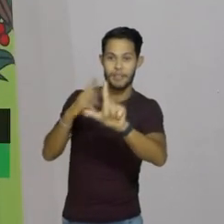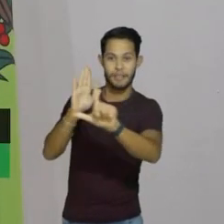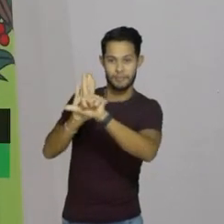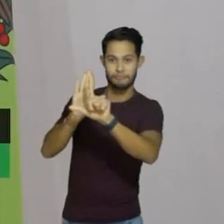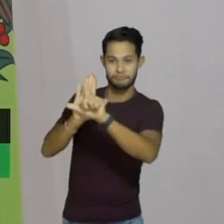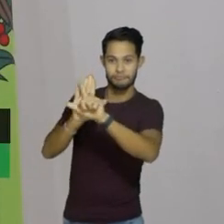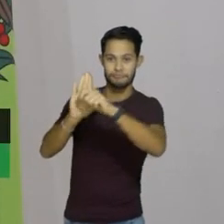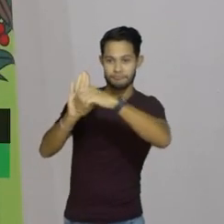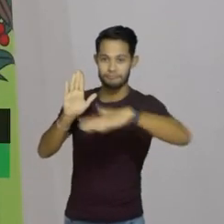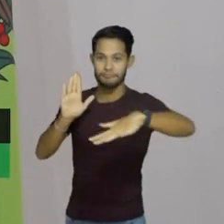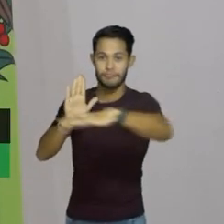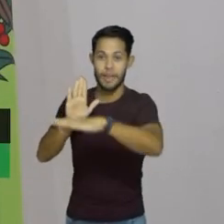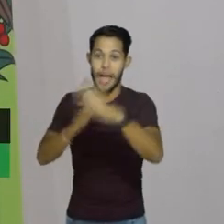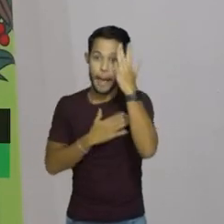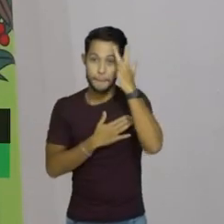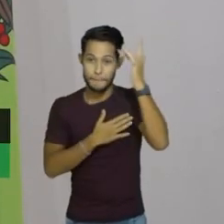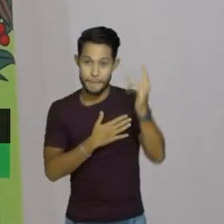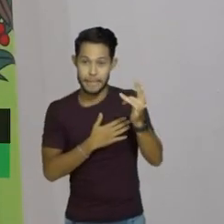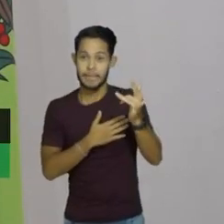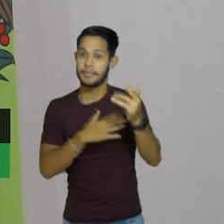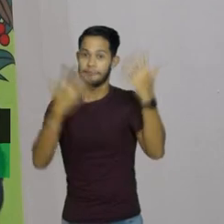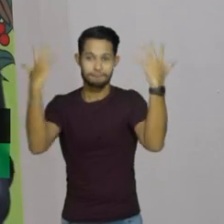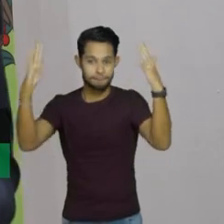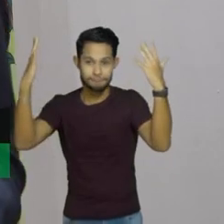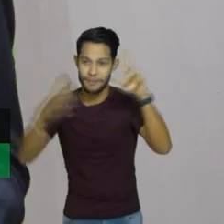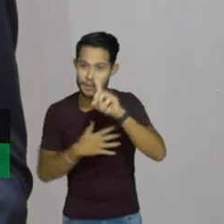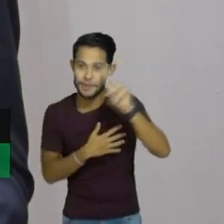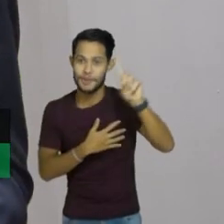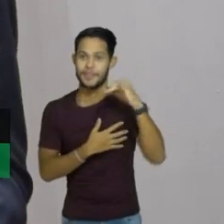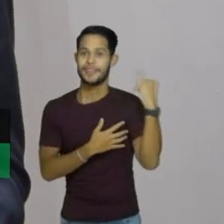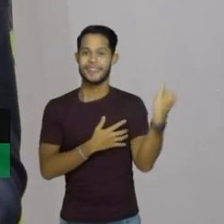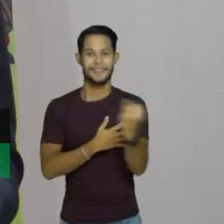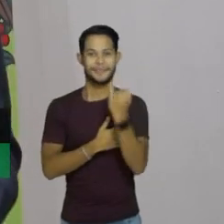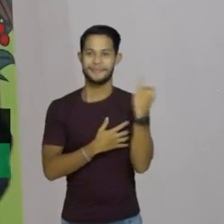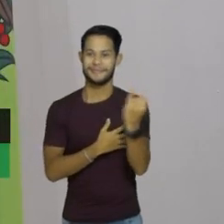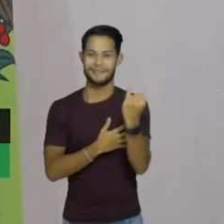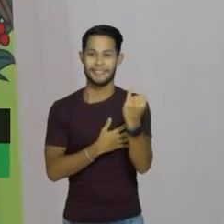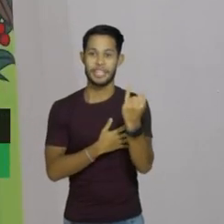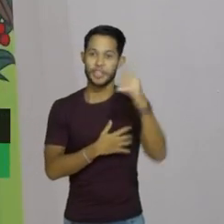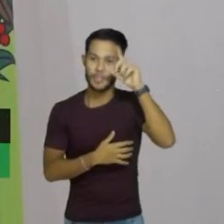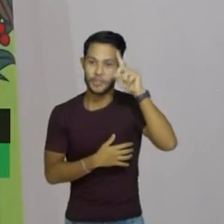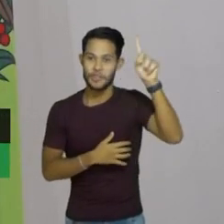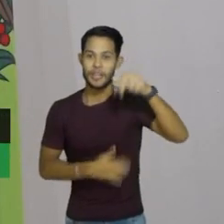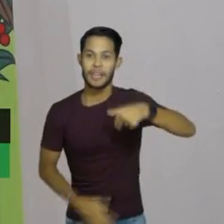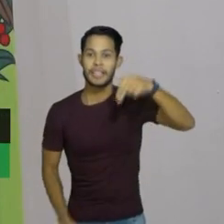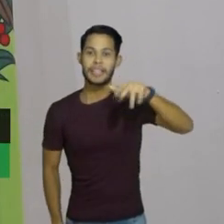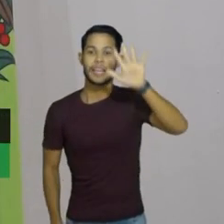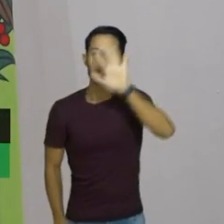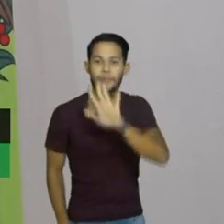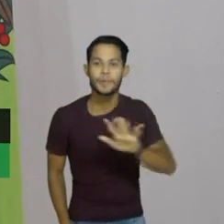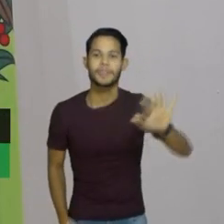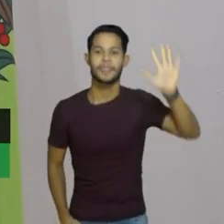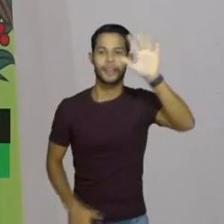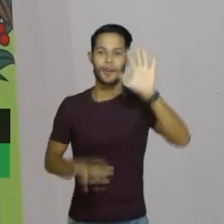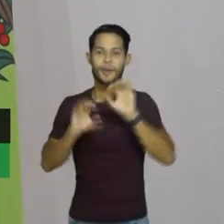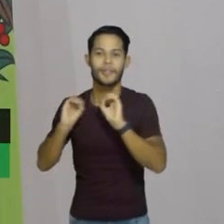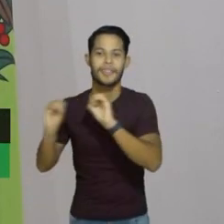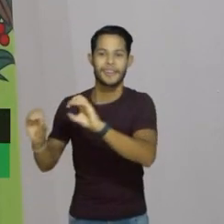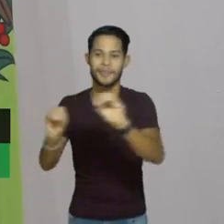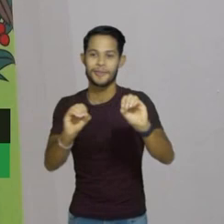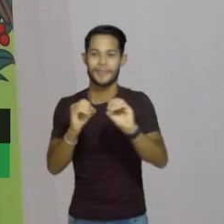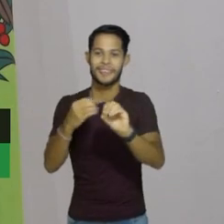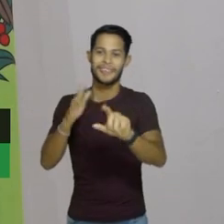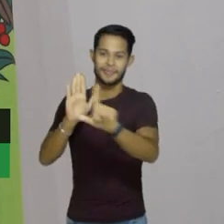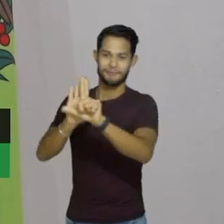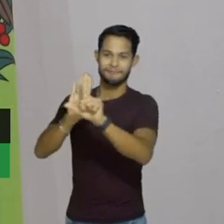data nacional significativa e relevante, que é justamente o Dia Nacional da Educação Legislativa. E por isso, convido